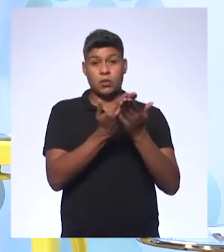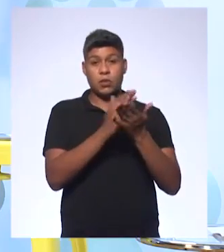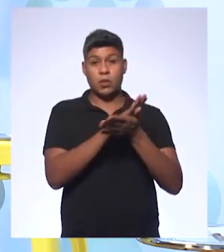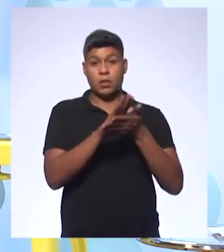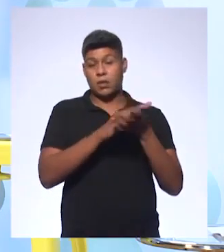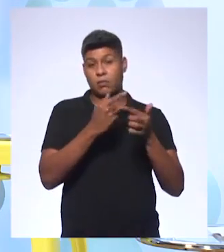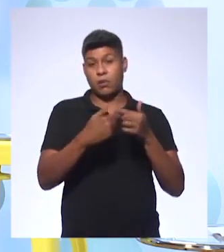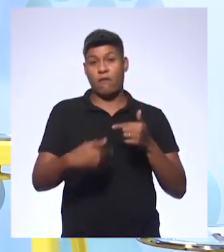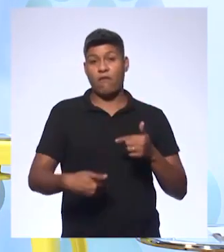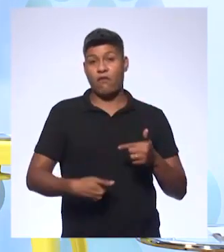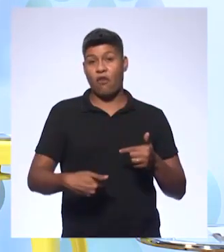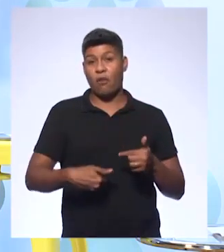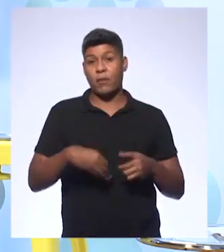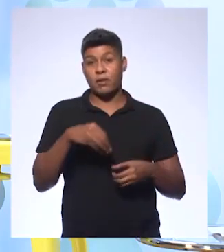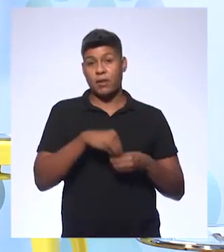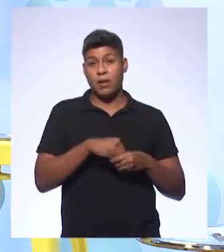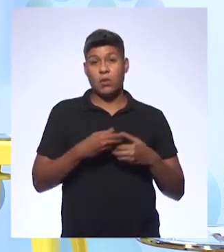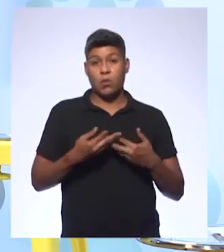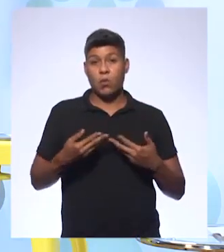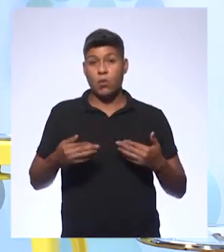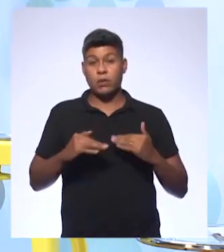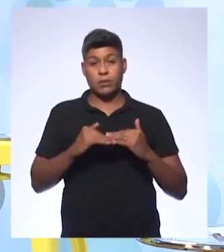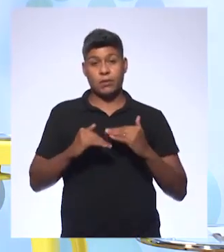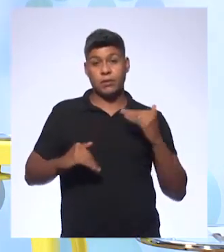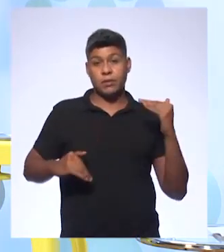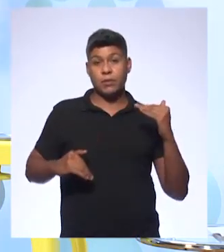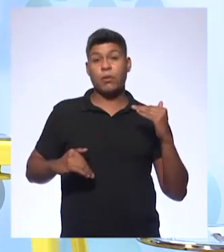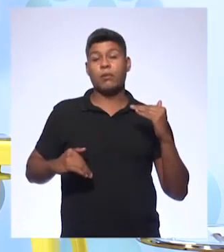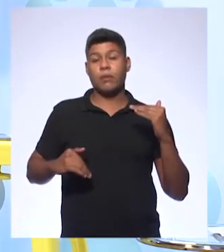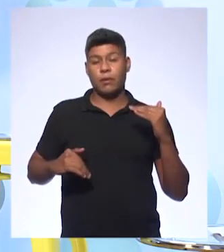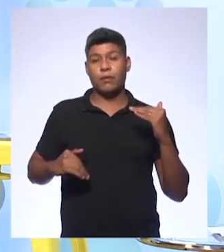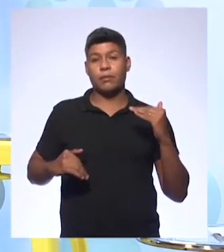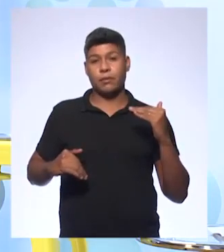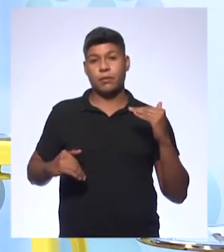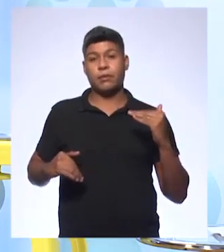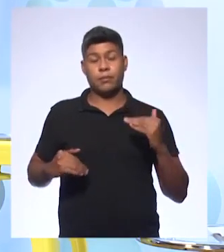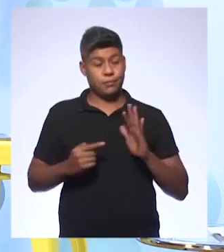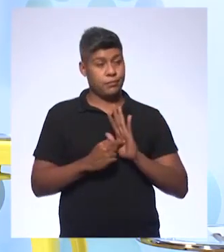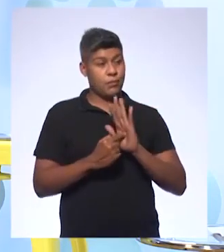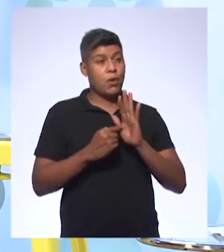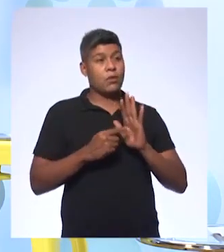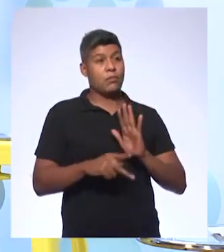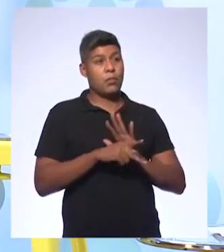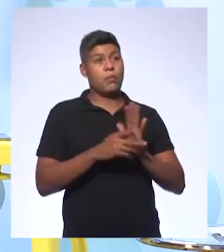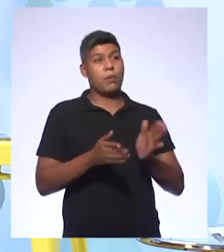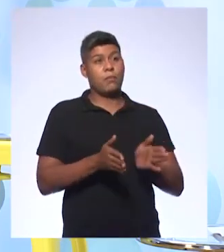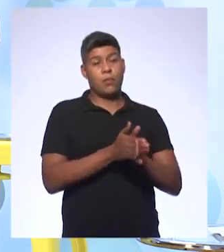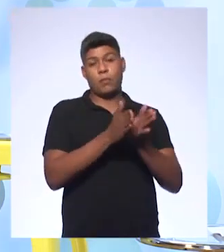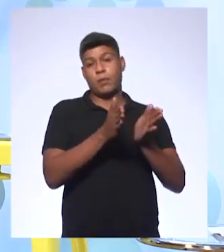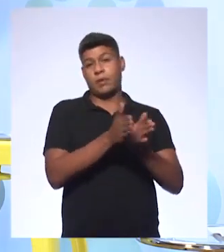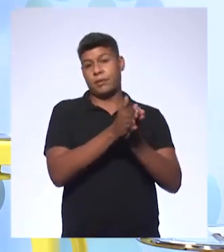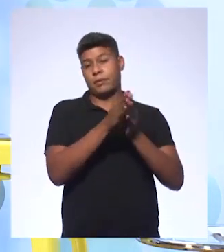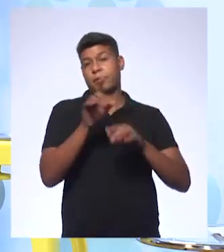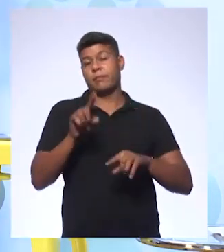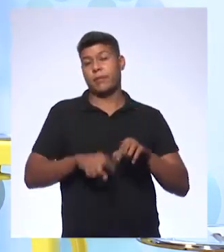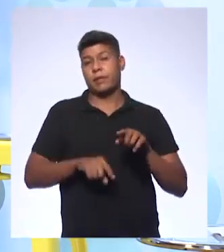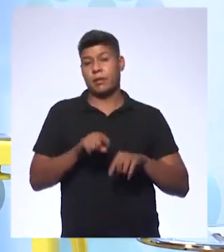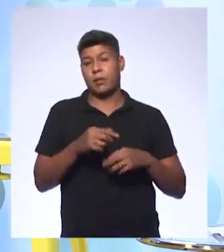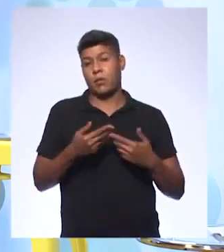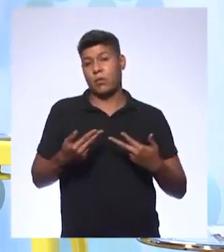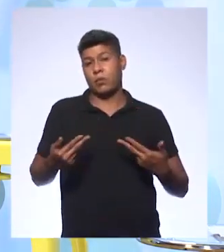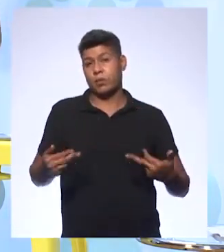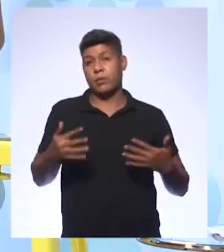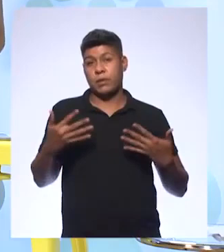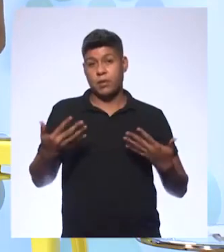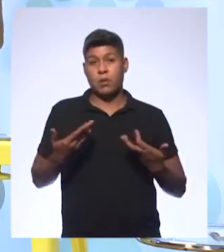fome, ela está dentro de uma situação de desigualdade, e essa desigualdade se reflete na pobreza material. Né? Então,